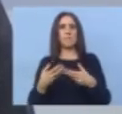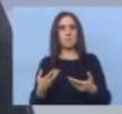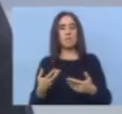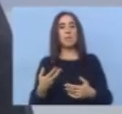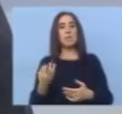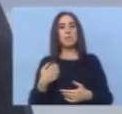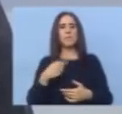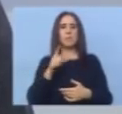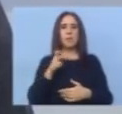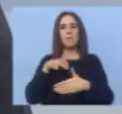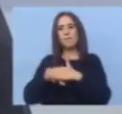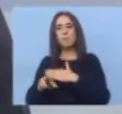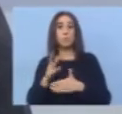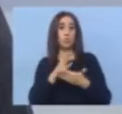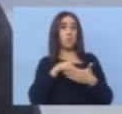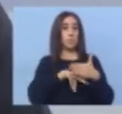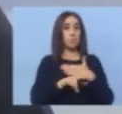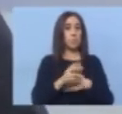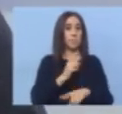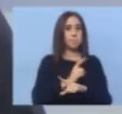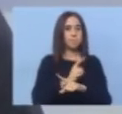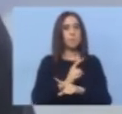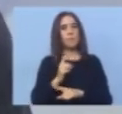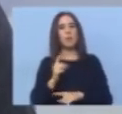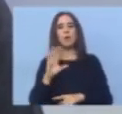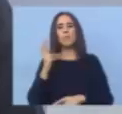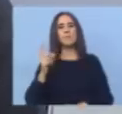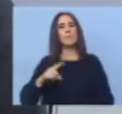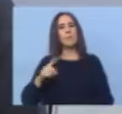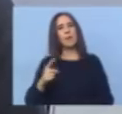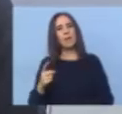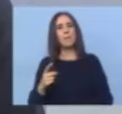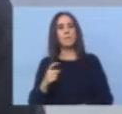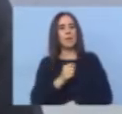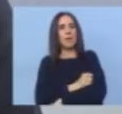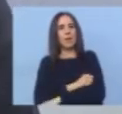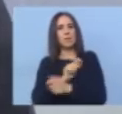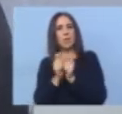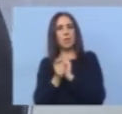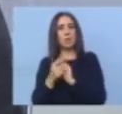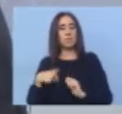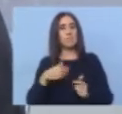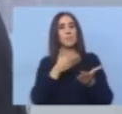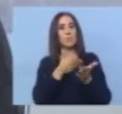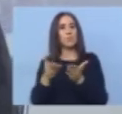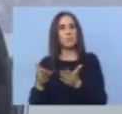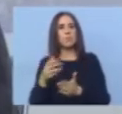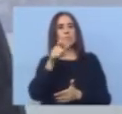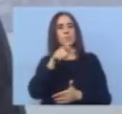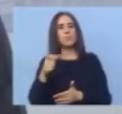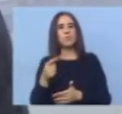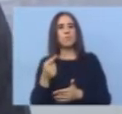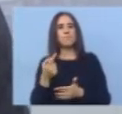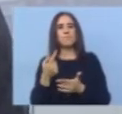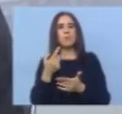E é por isso que vamos aos lares, também vamos às escolas. Mas agora uma coisa que acontece muito é ir ajudar a reabilitar casas. Também ajudamos assim, pessoas que têm poucas condições.